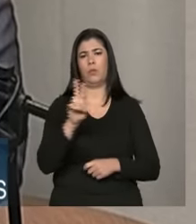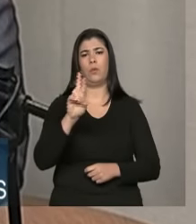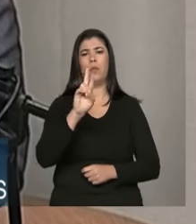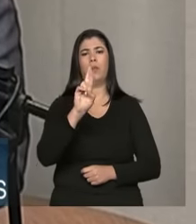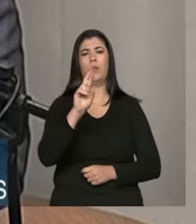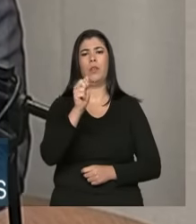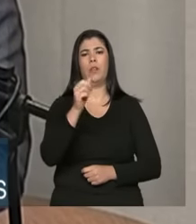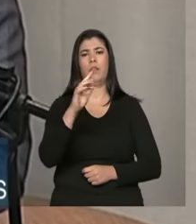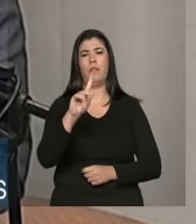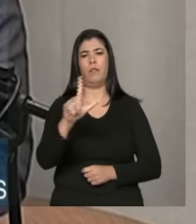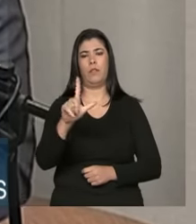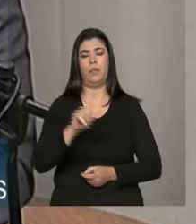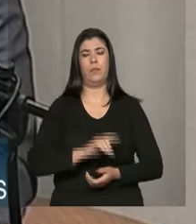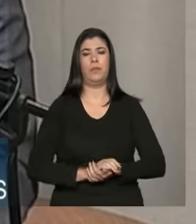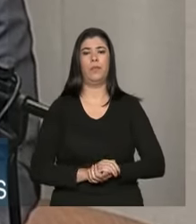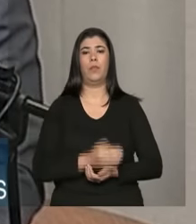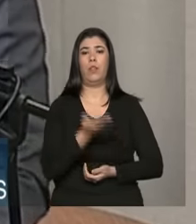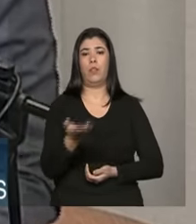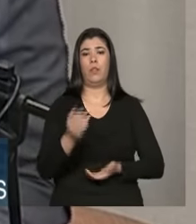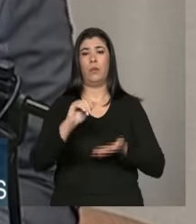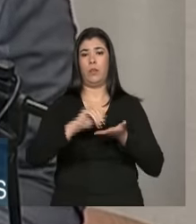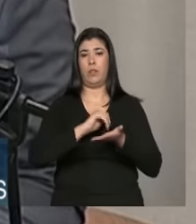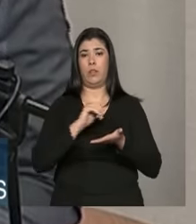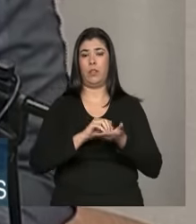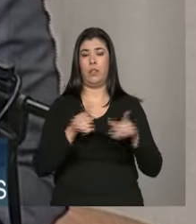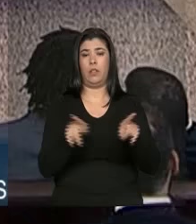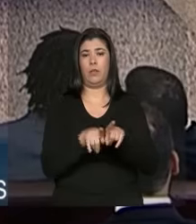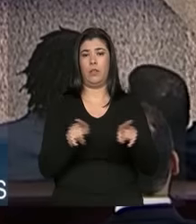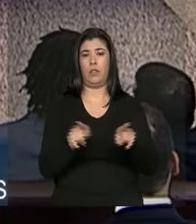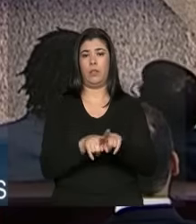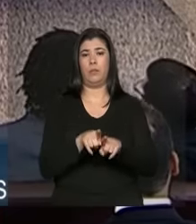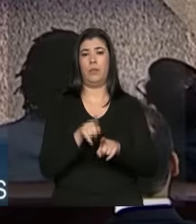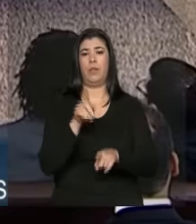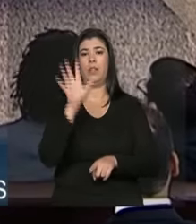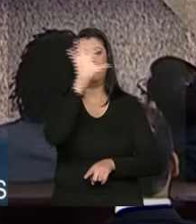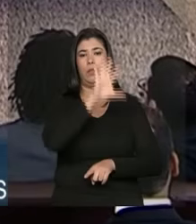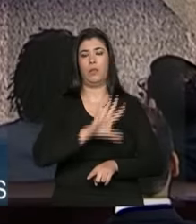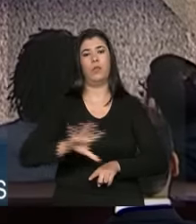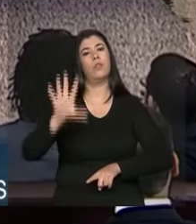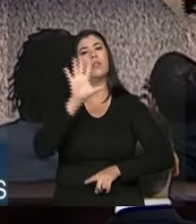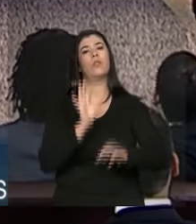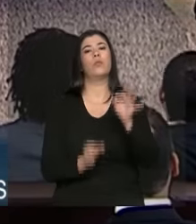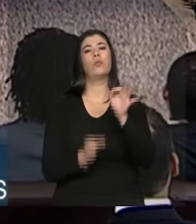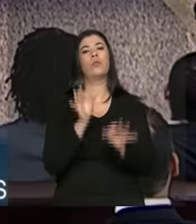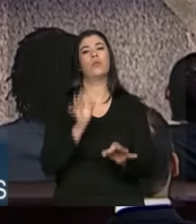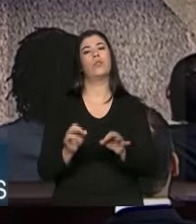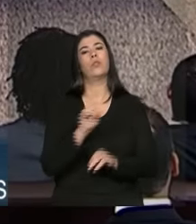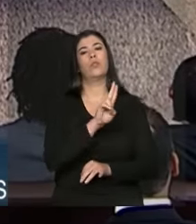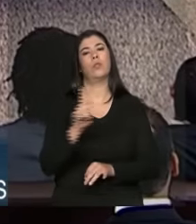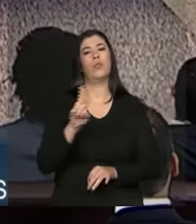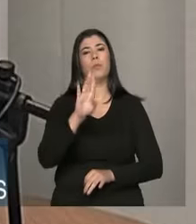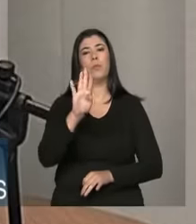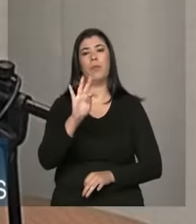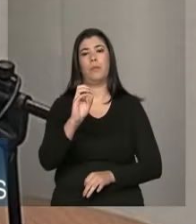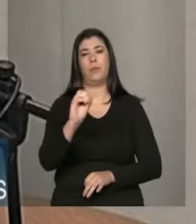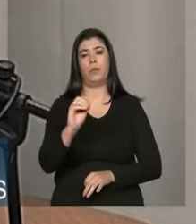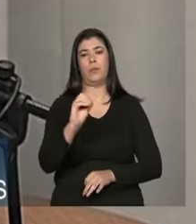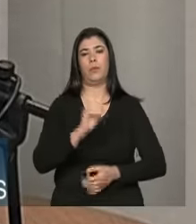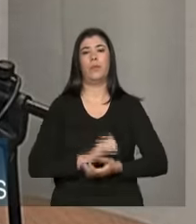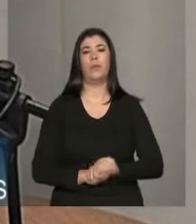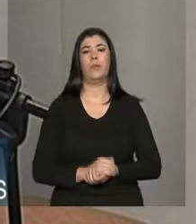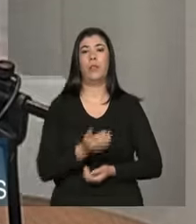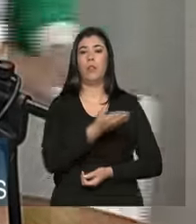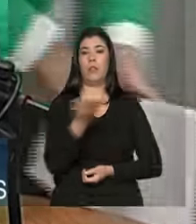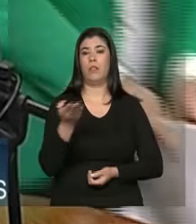franzini e secretário Nacional de Justiça caro amigo Beto Vasconcelos eh